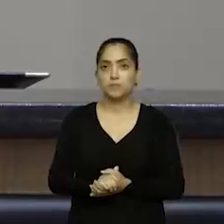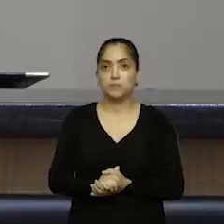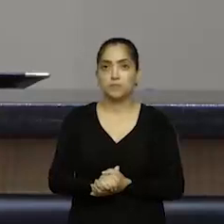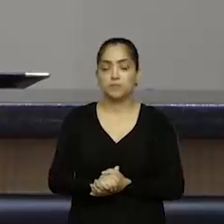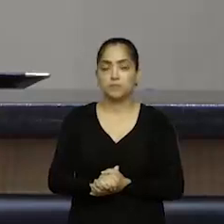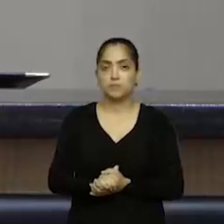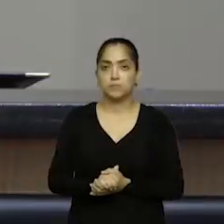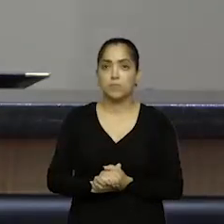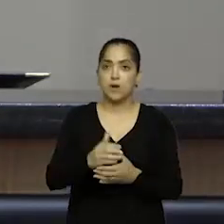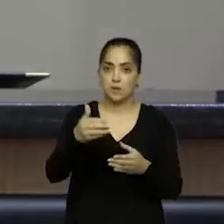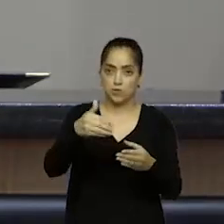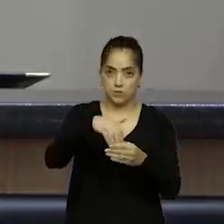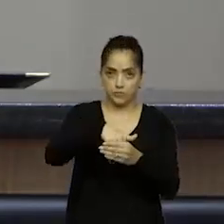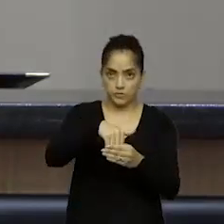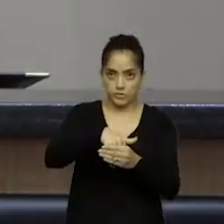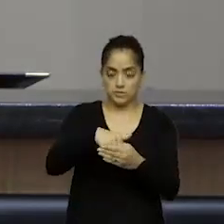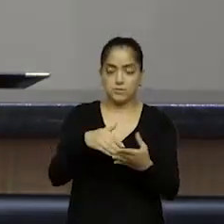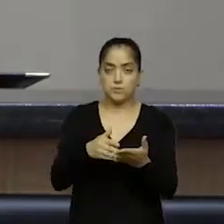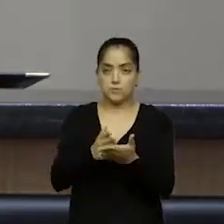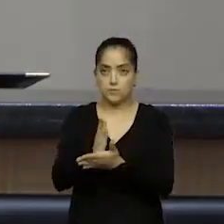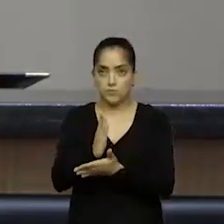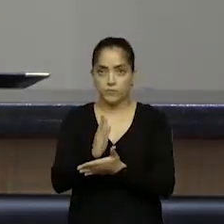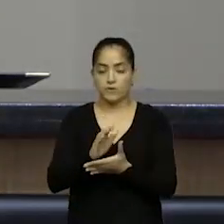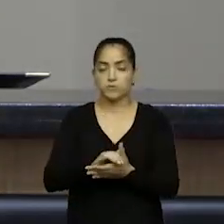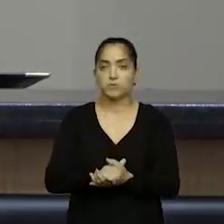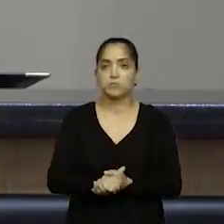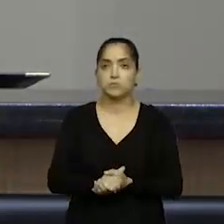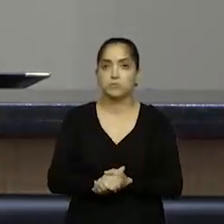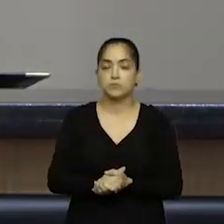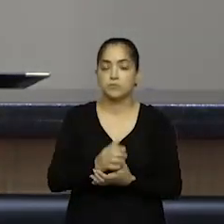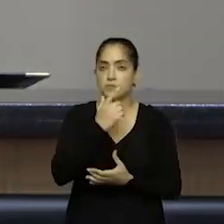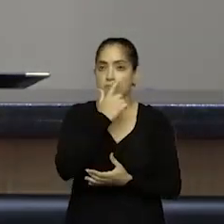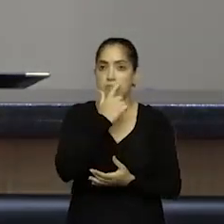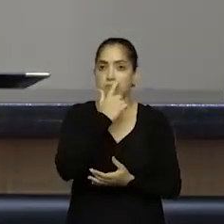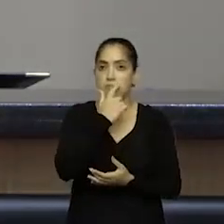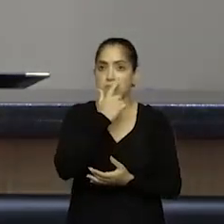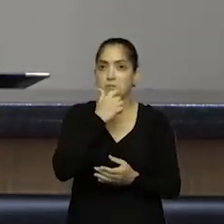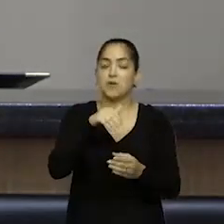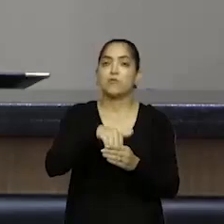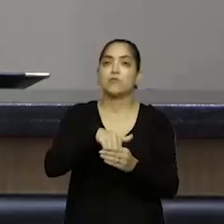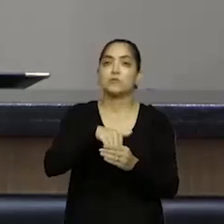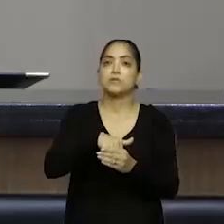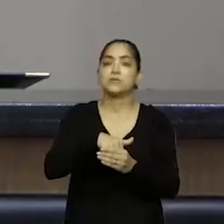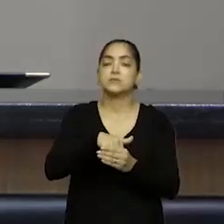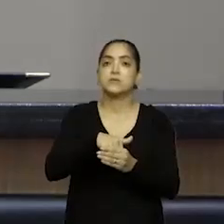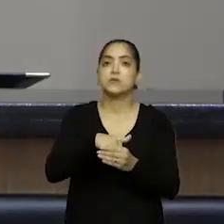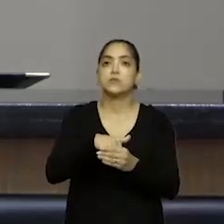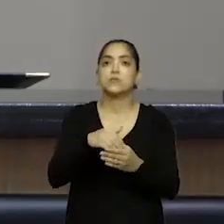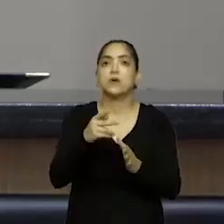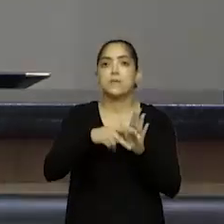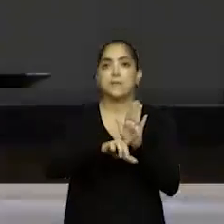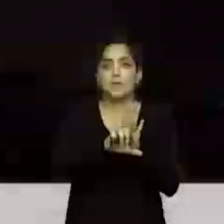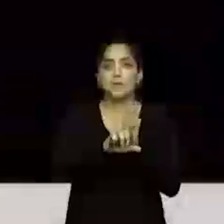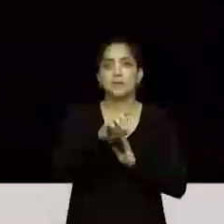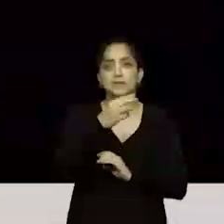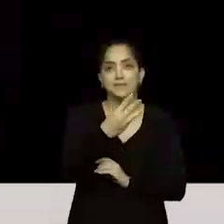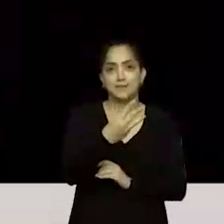Em votação, aprovado. Votação e redação final ao PL